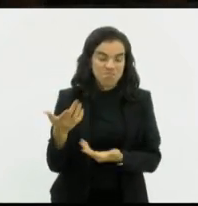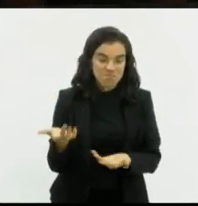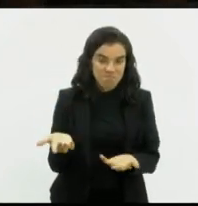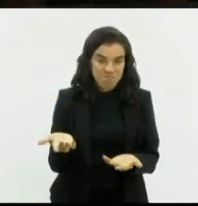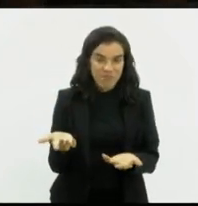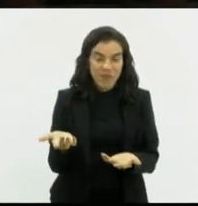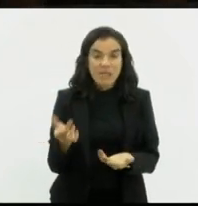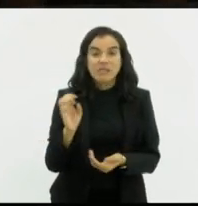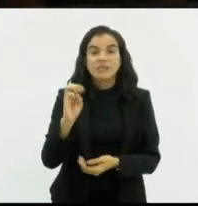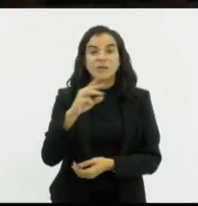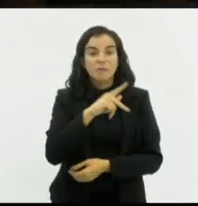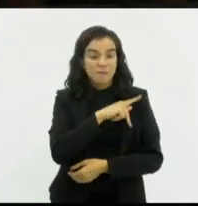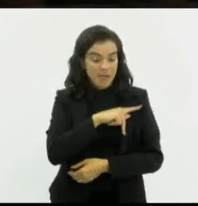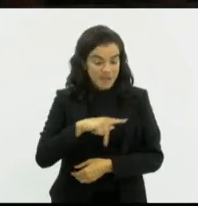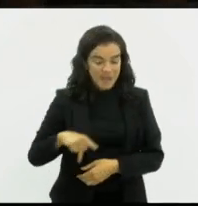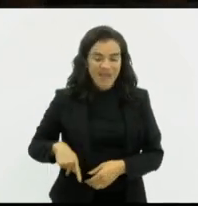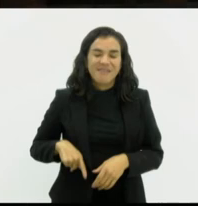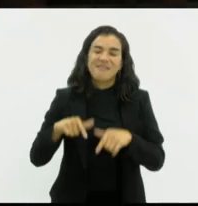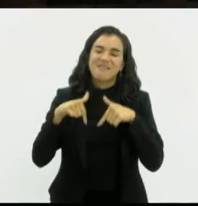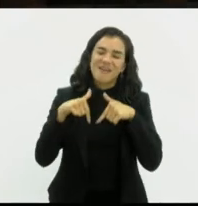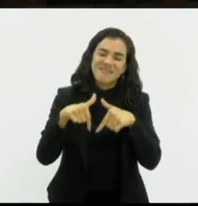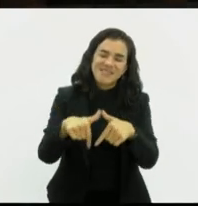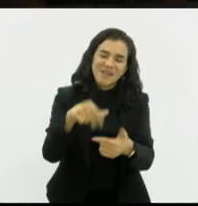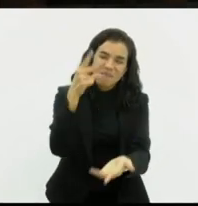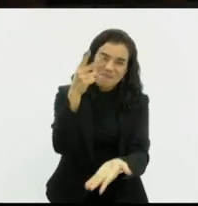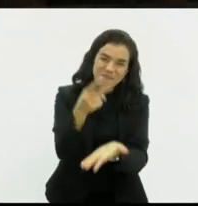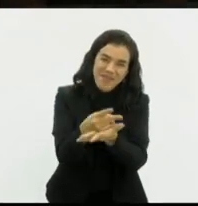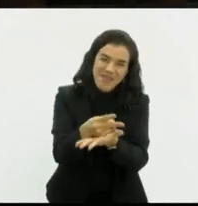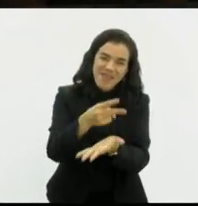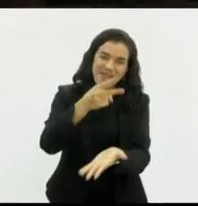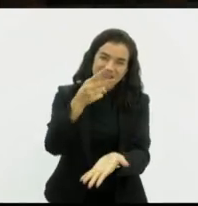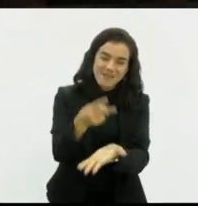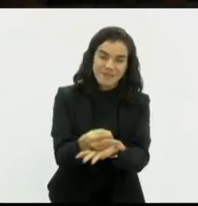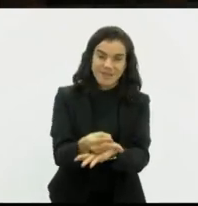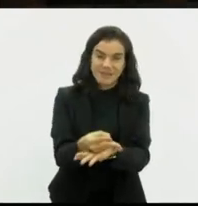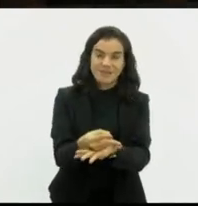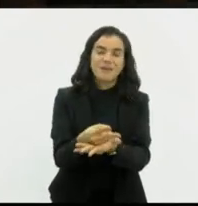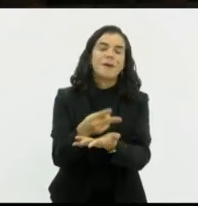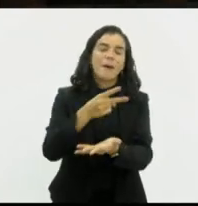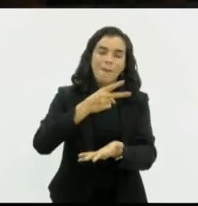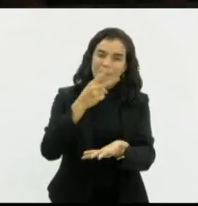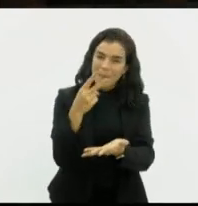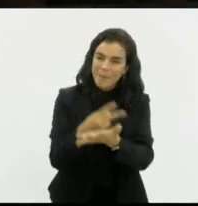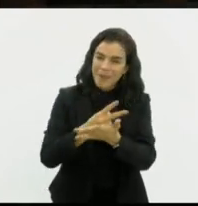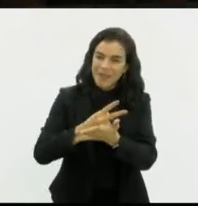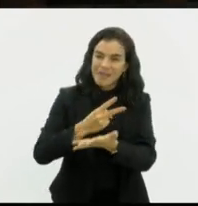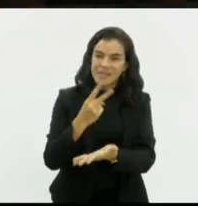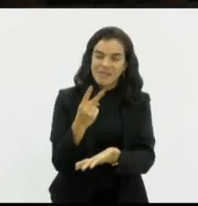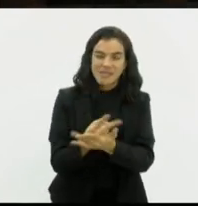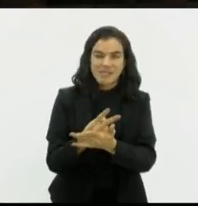da República, eles vão fazer a mesmíssima coisa. A mesmíssima coisa. São